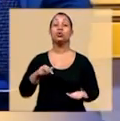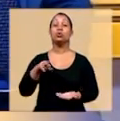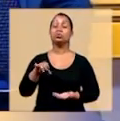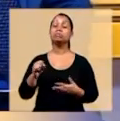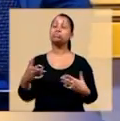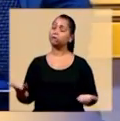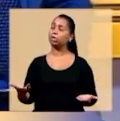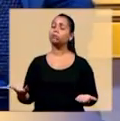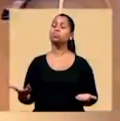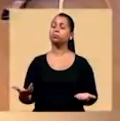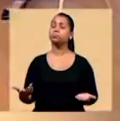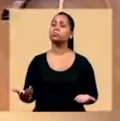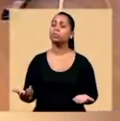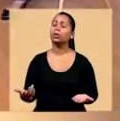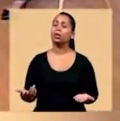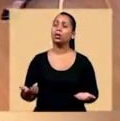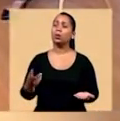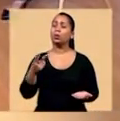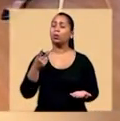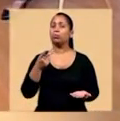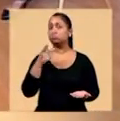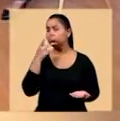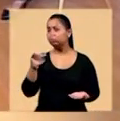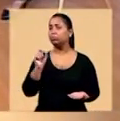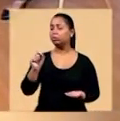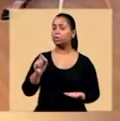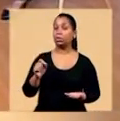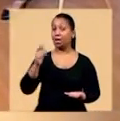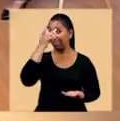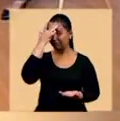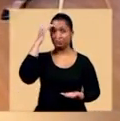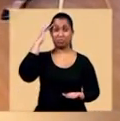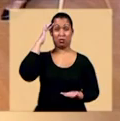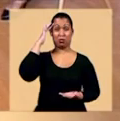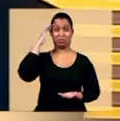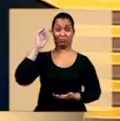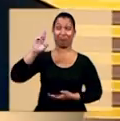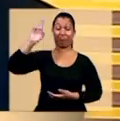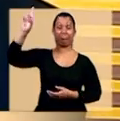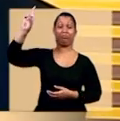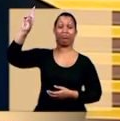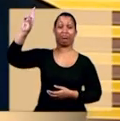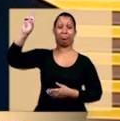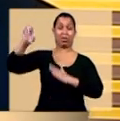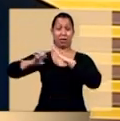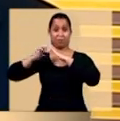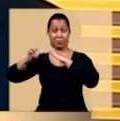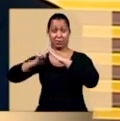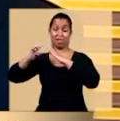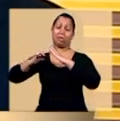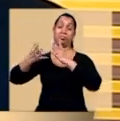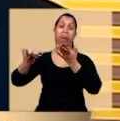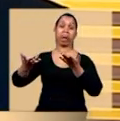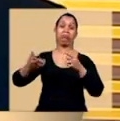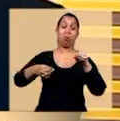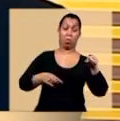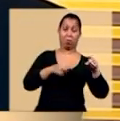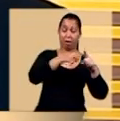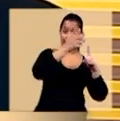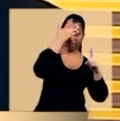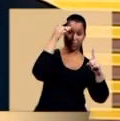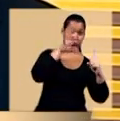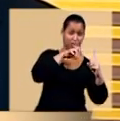Luiz Carlos? Eu acho que o recado é que os agentes, seja a empresa, seja